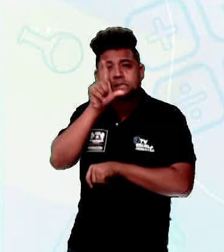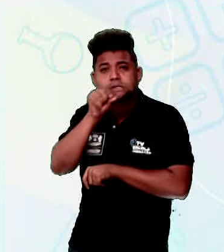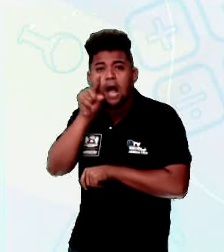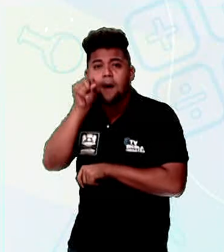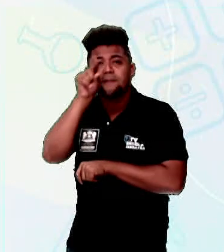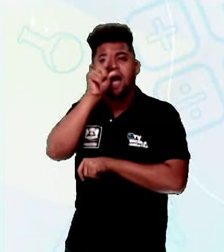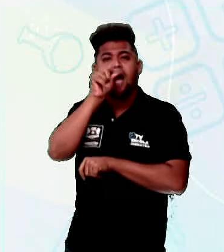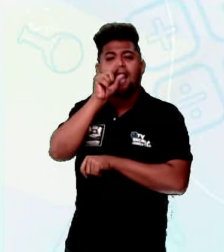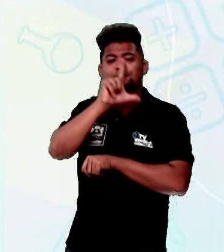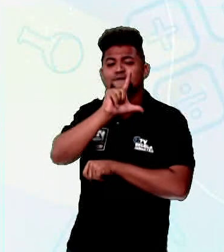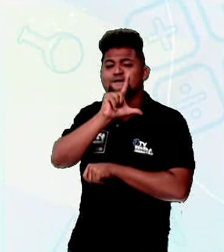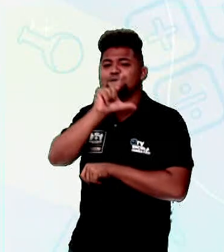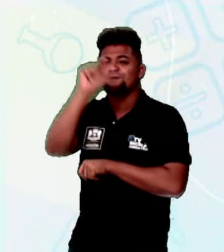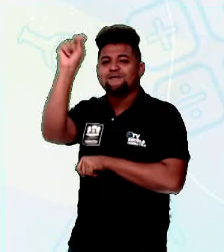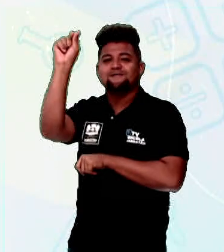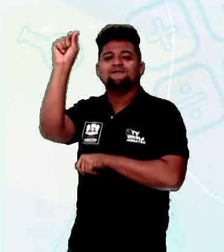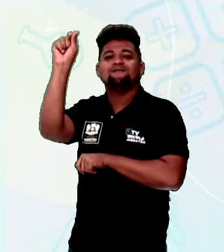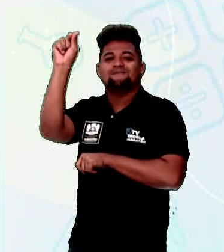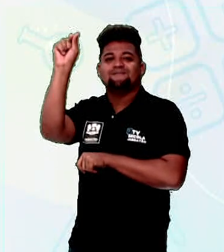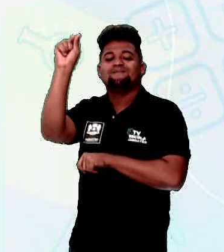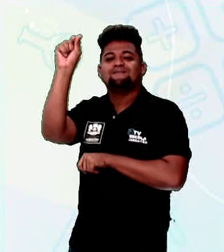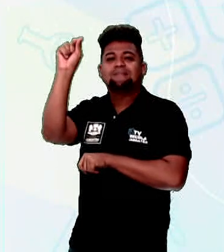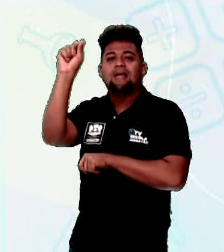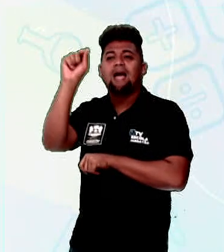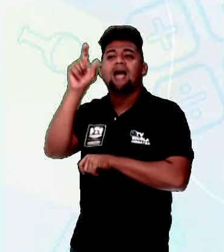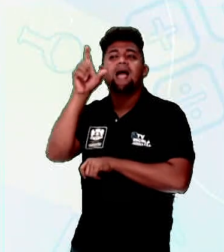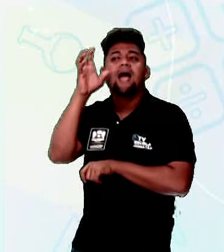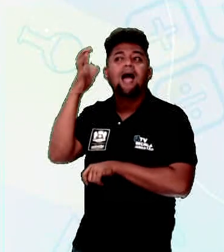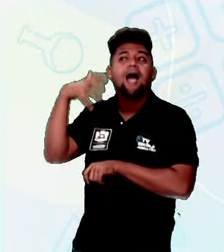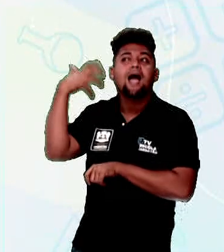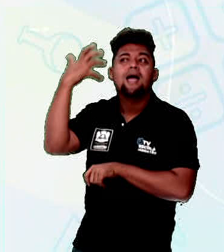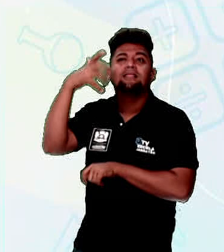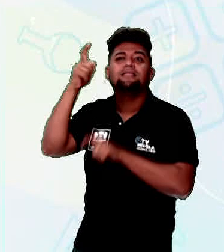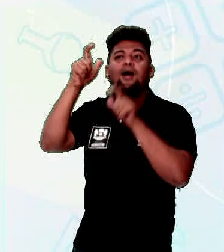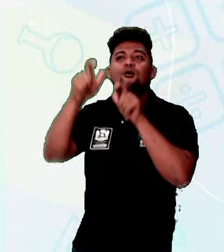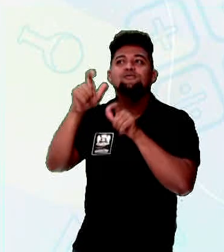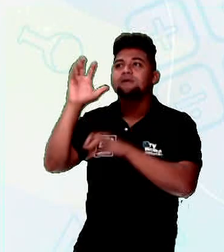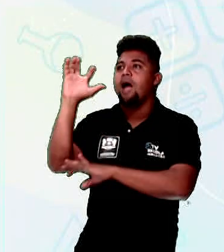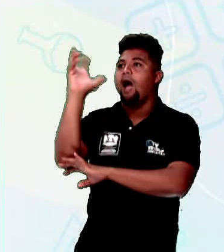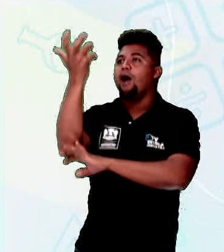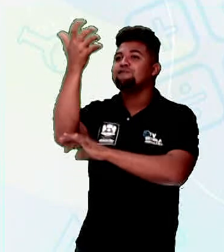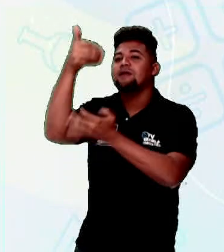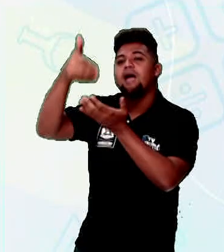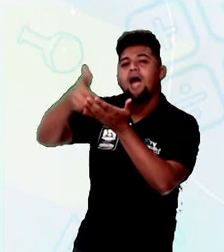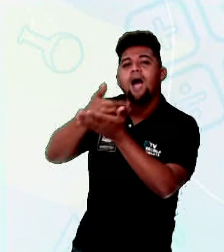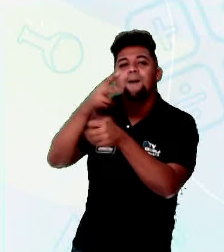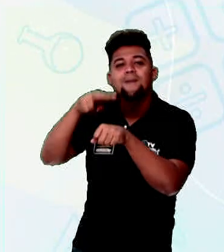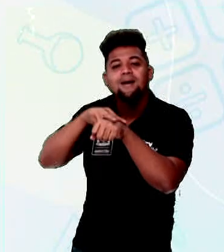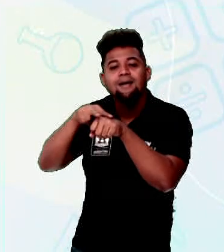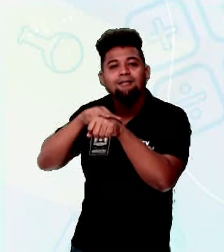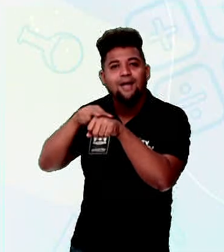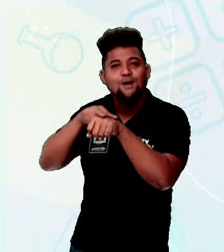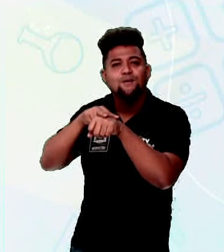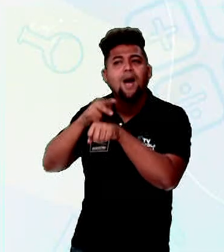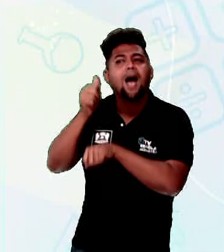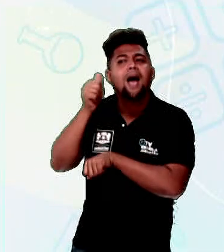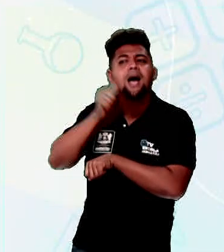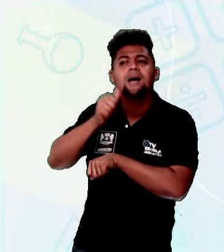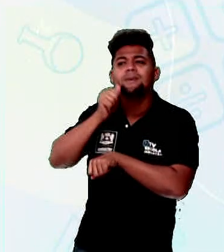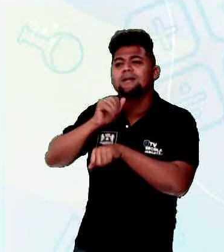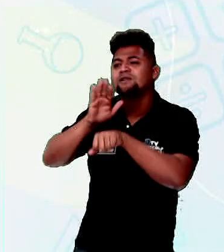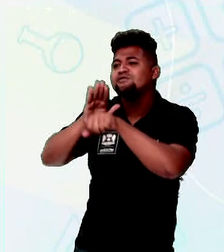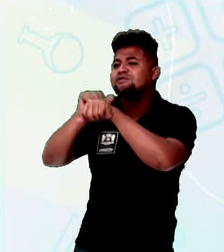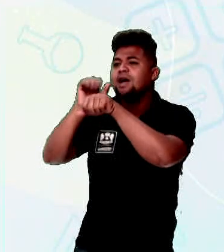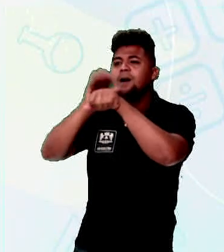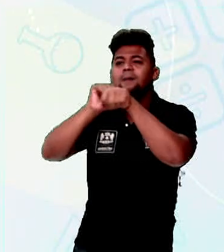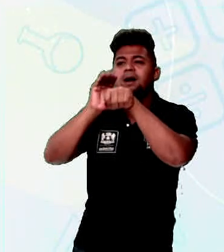Sabiá fugiu do terreiro. Foi cantar no abacateiro. E a menina vive a chamar.